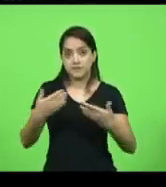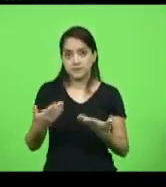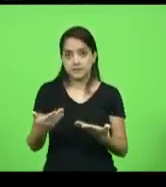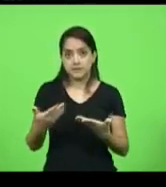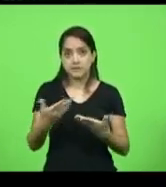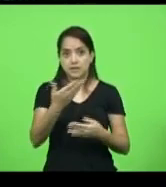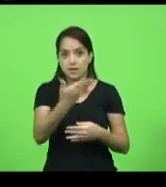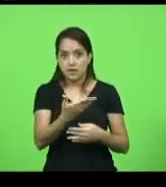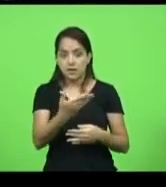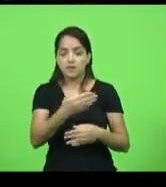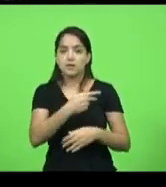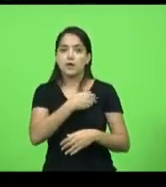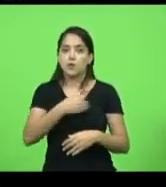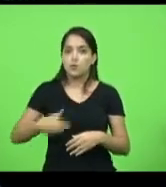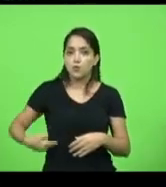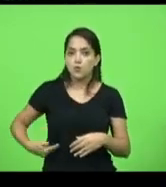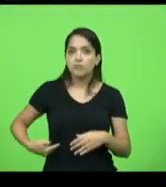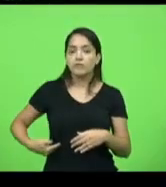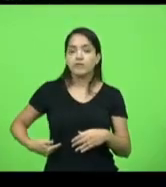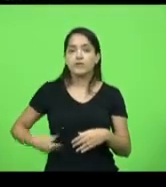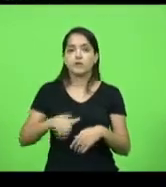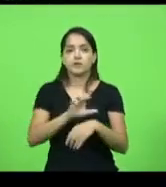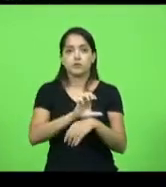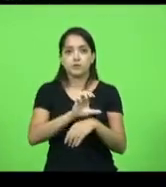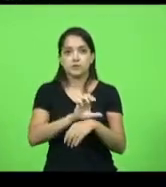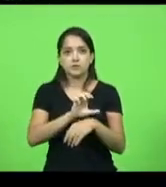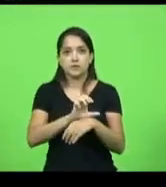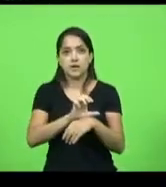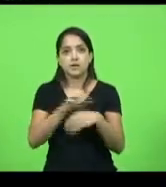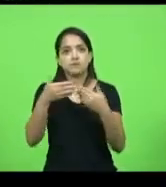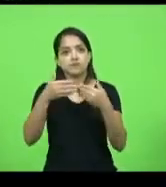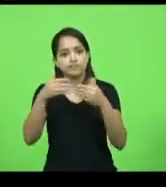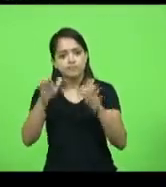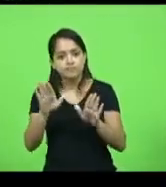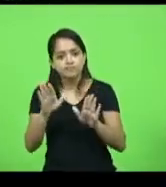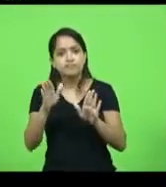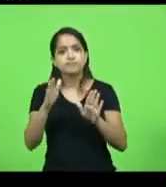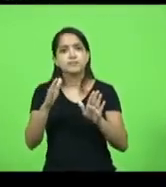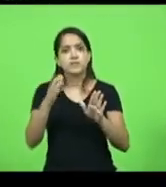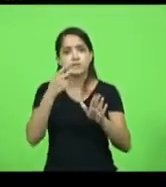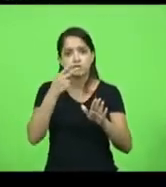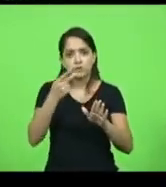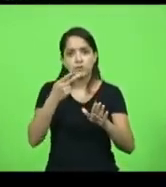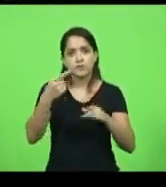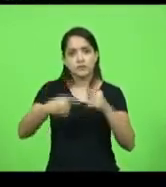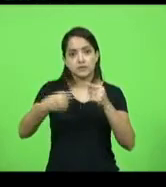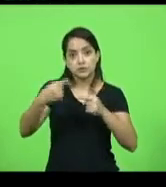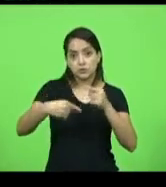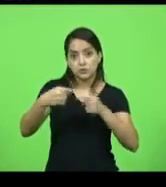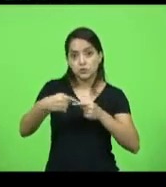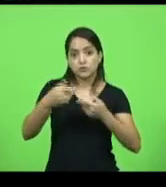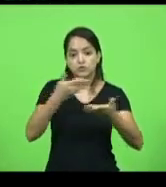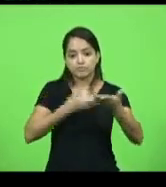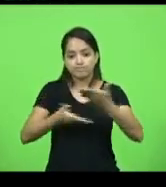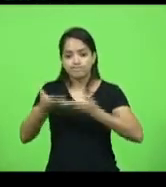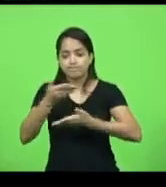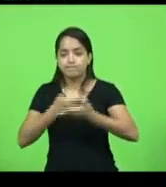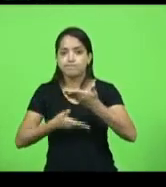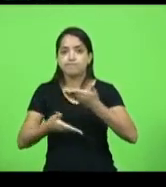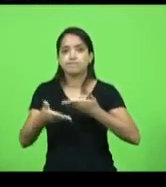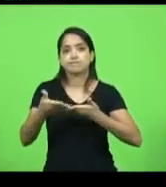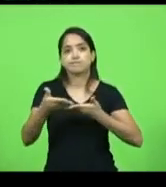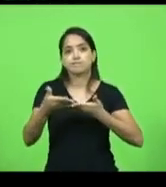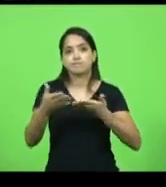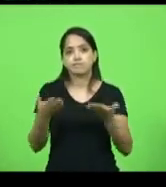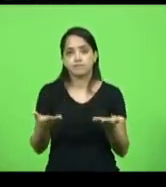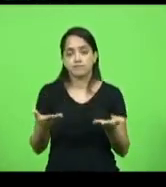exemplo é o governo do Estado de Santa Catarina, que buscou a abertura do diálogo com esse parlamento, que nada mais é do que a